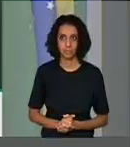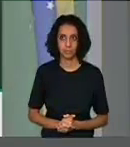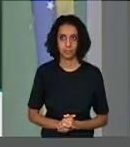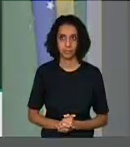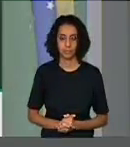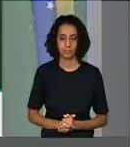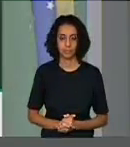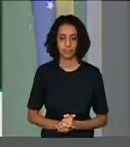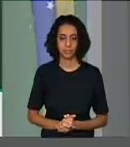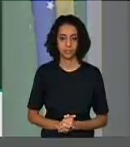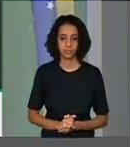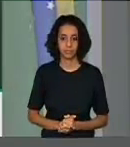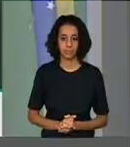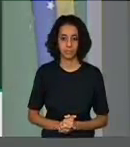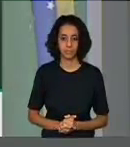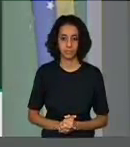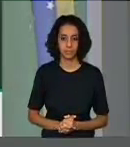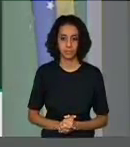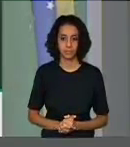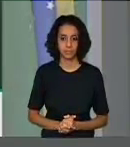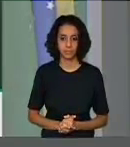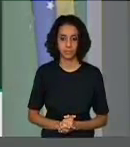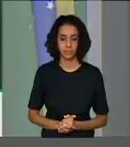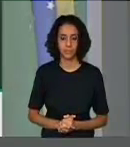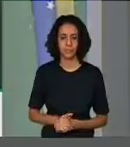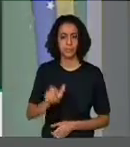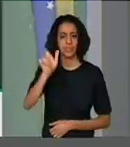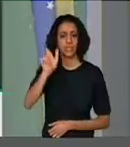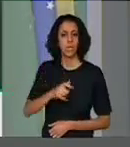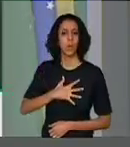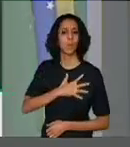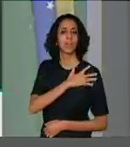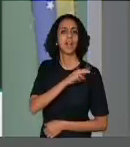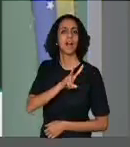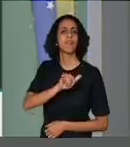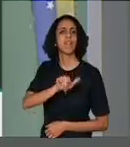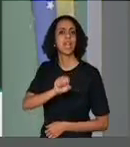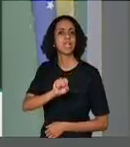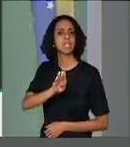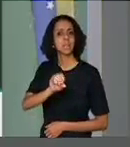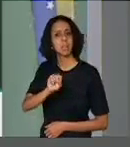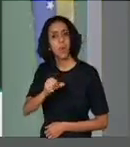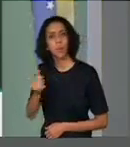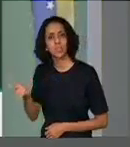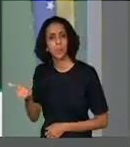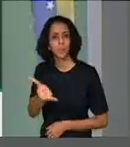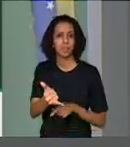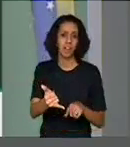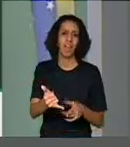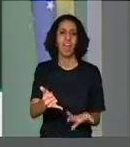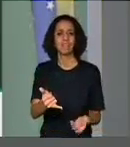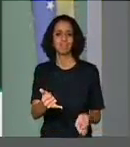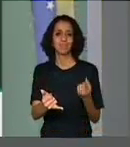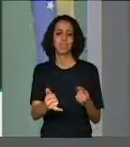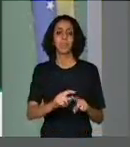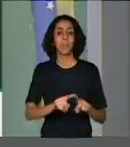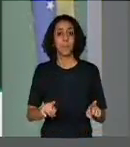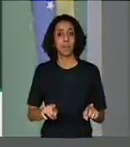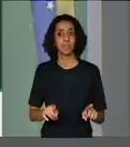era importante que o general talvez Vilas Boas realmente não falasse, mas a sua fala deixou